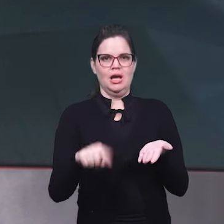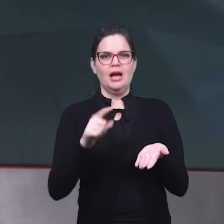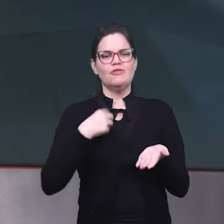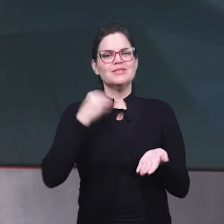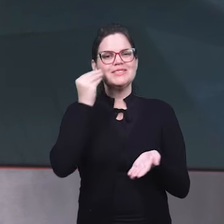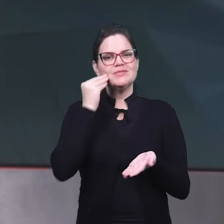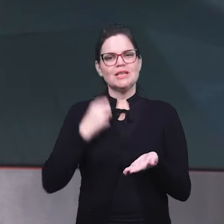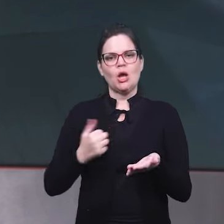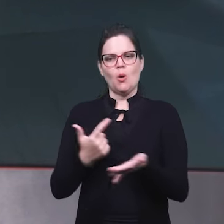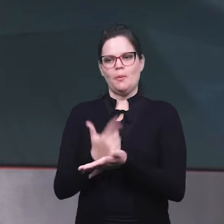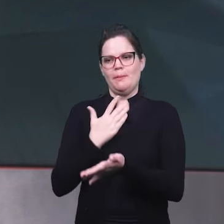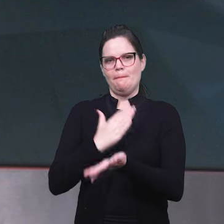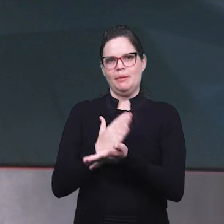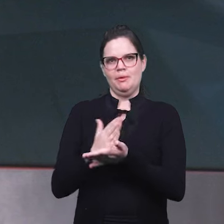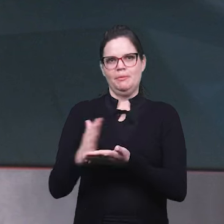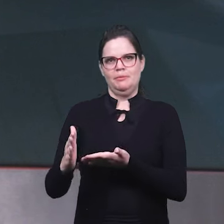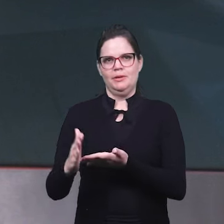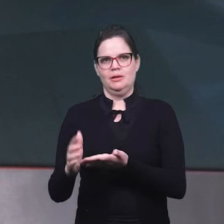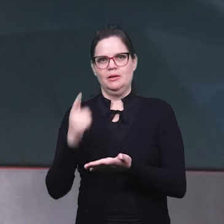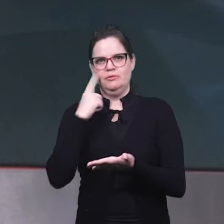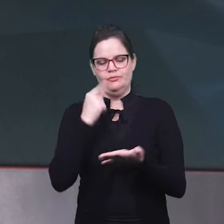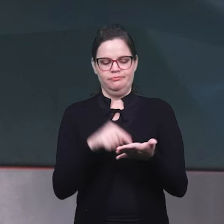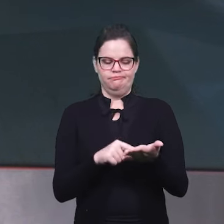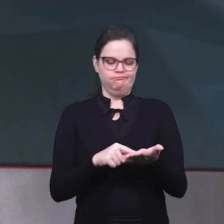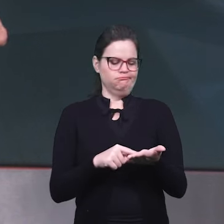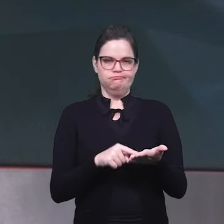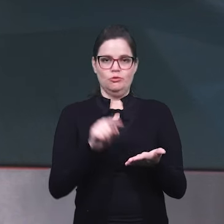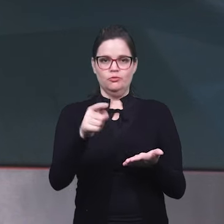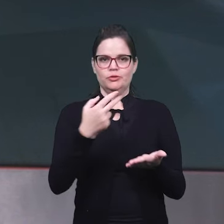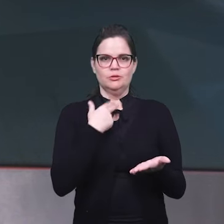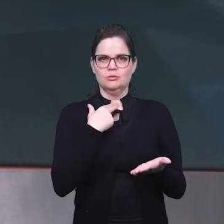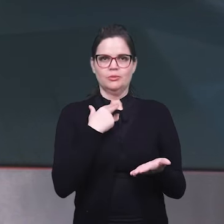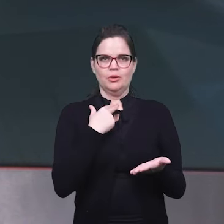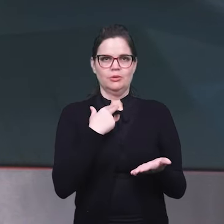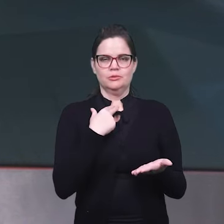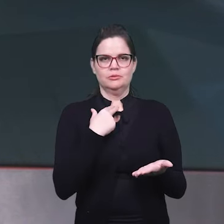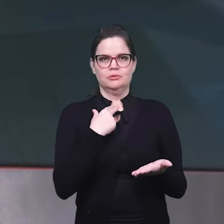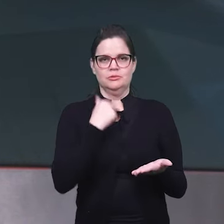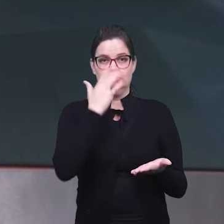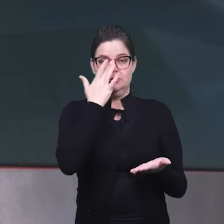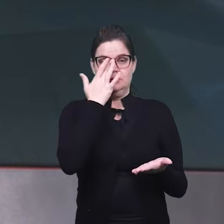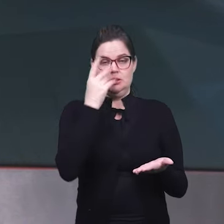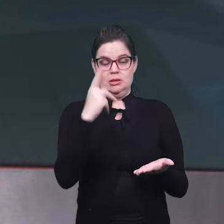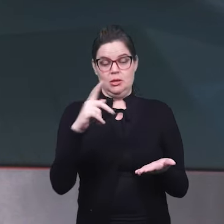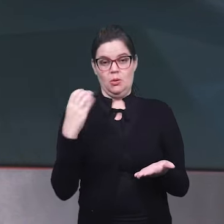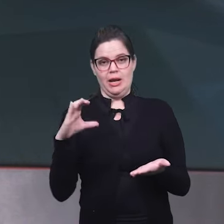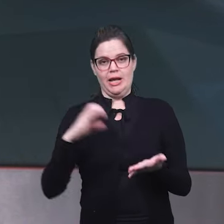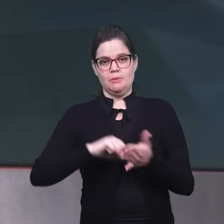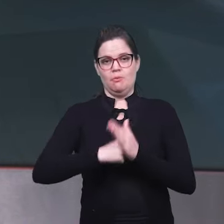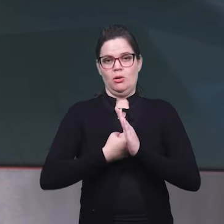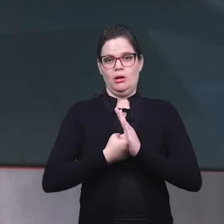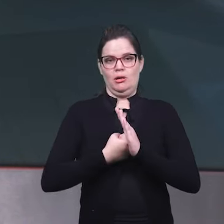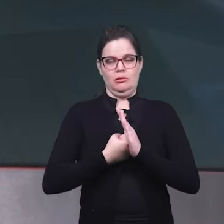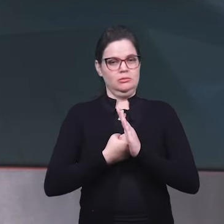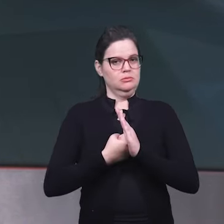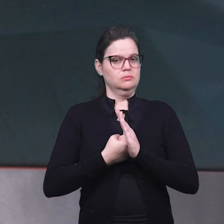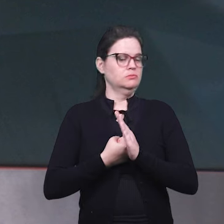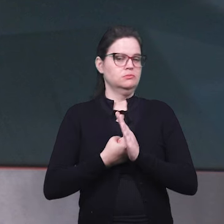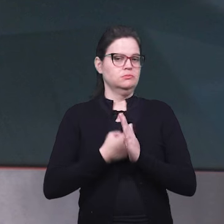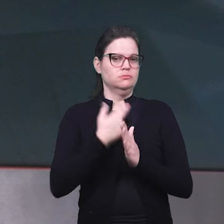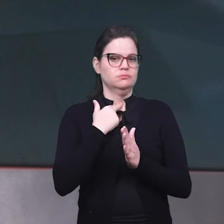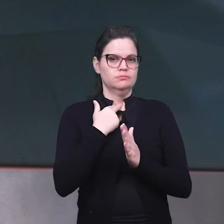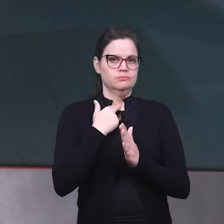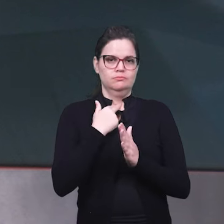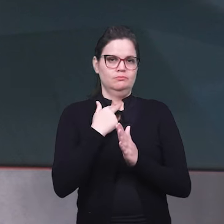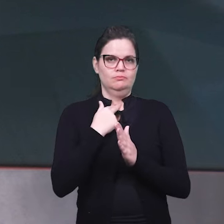lá. Aí você vai comprar alguma coisa financiada a prazo, aí o credor olha lá e fala assim, você não pode não, o